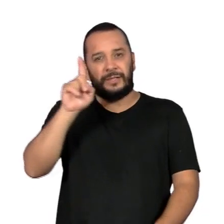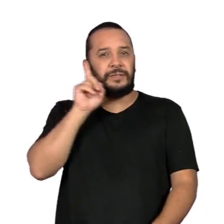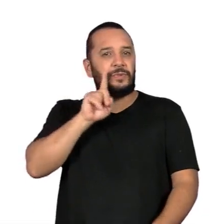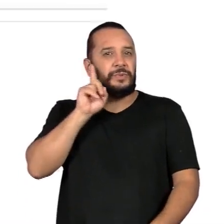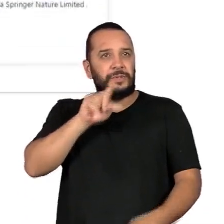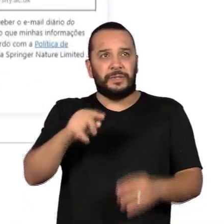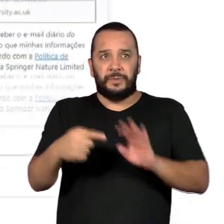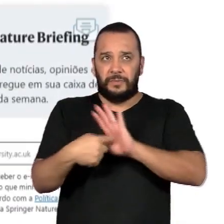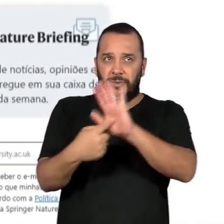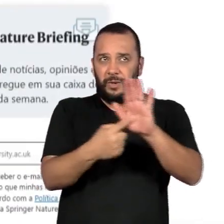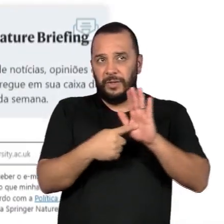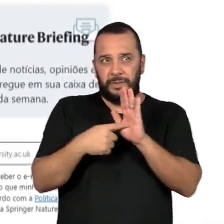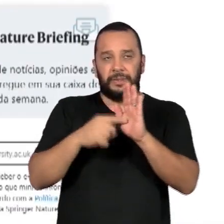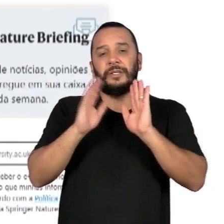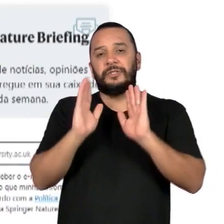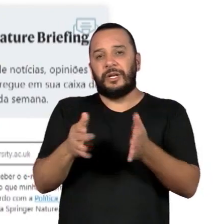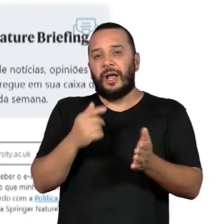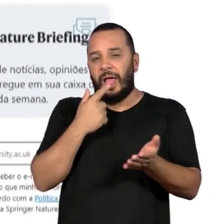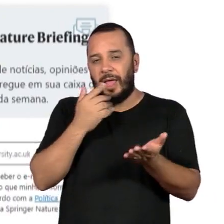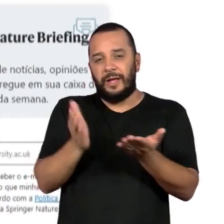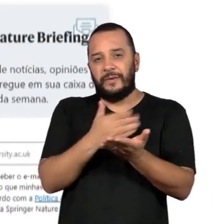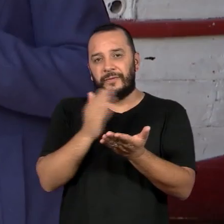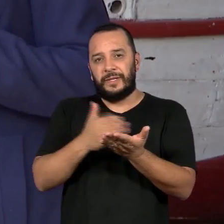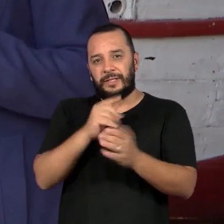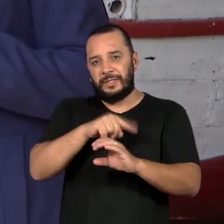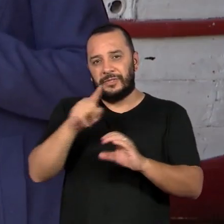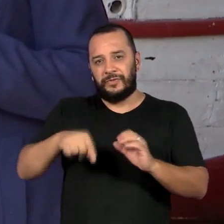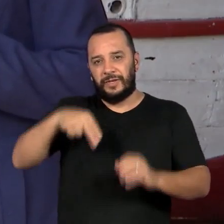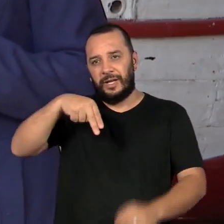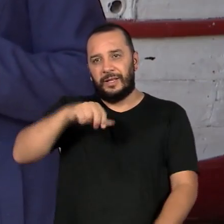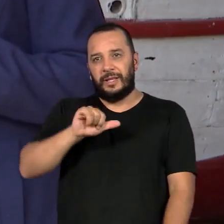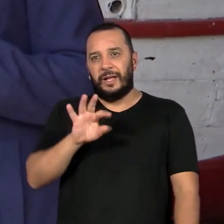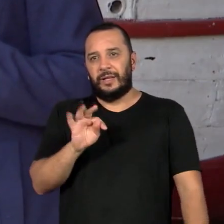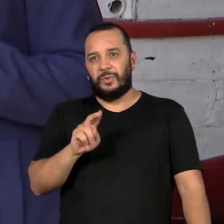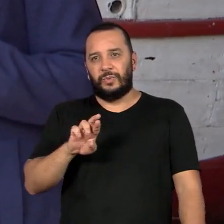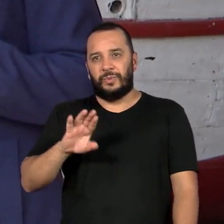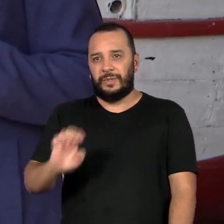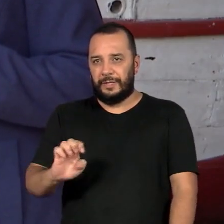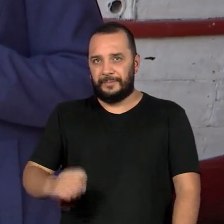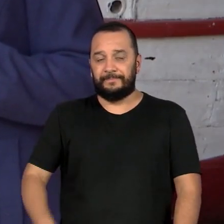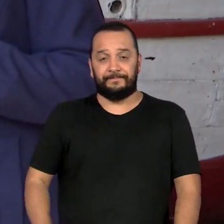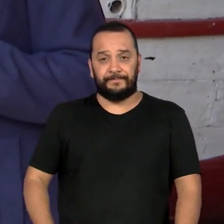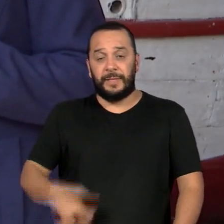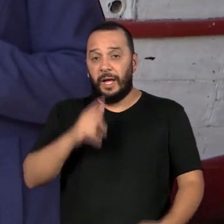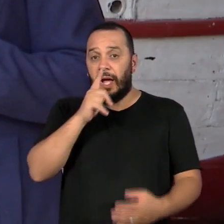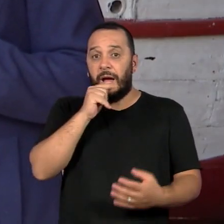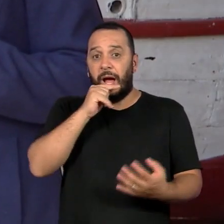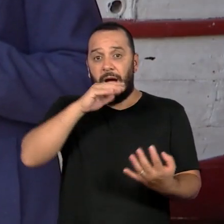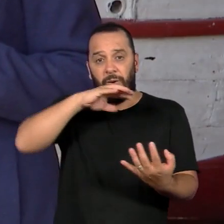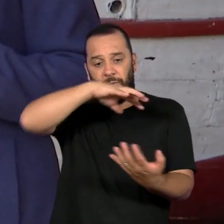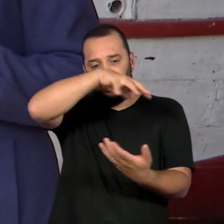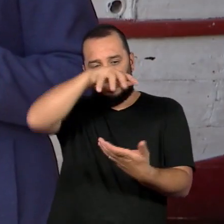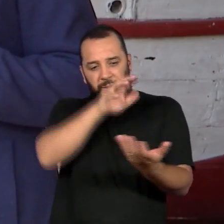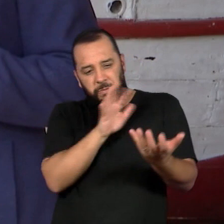na revista científica Nature. Os oceanos mudaram de cor. Mais